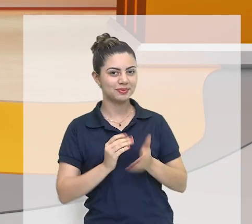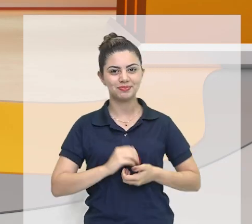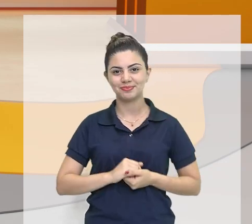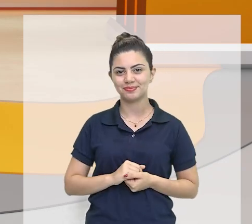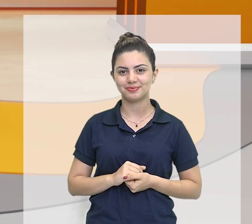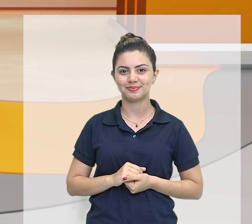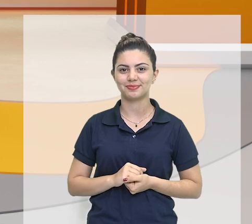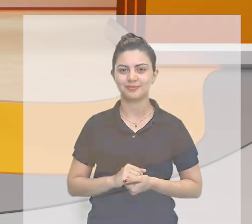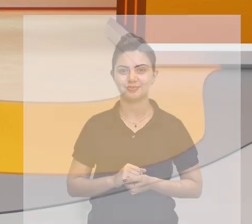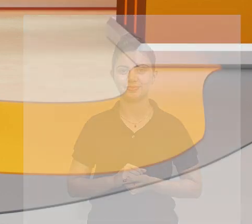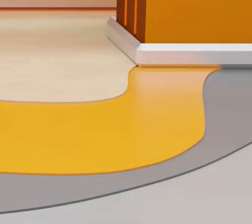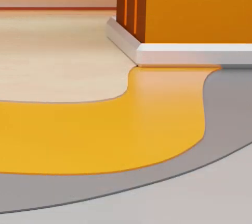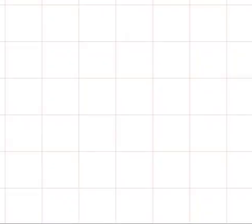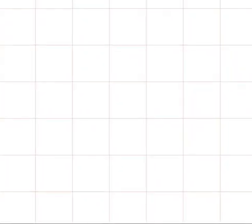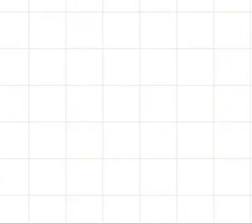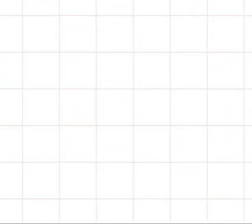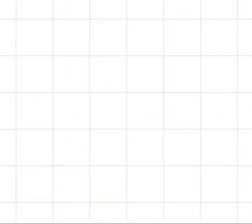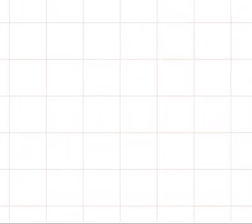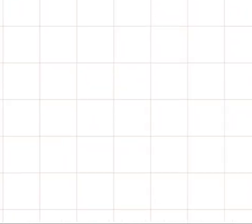civilização.